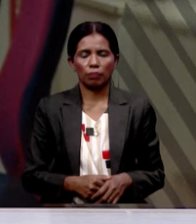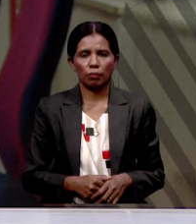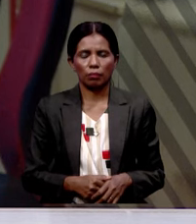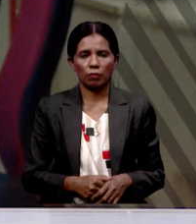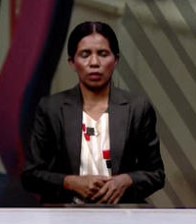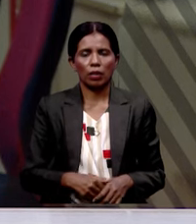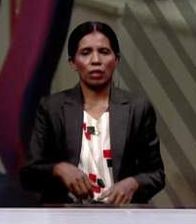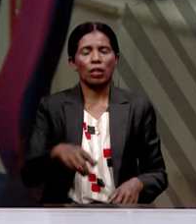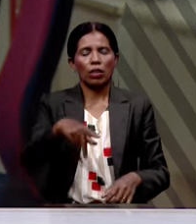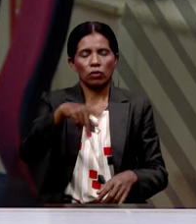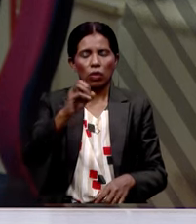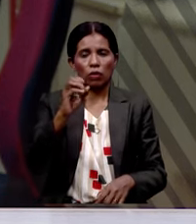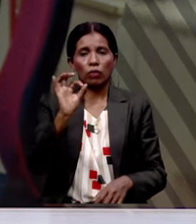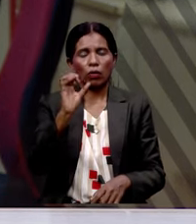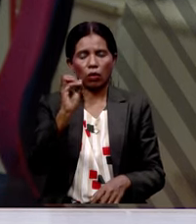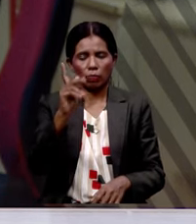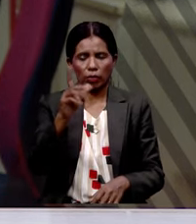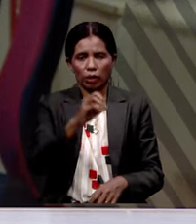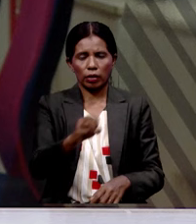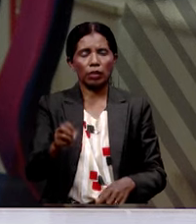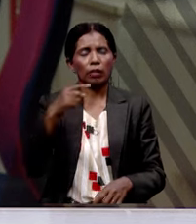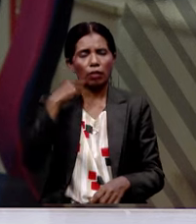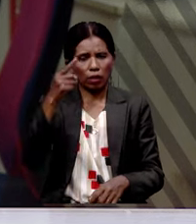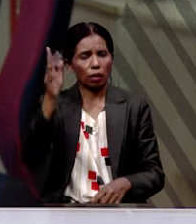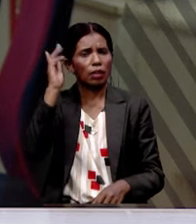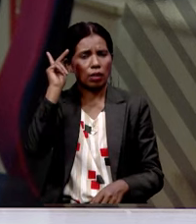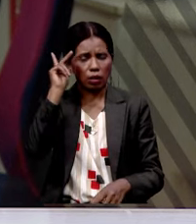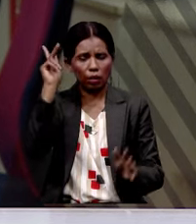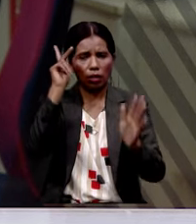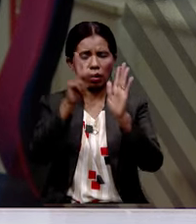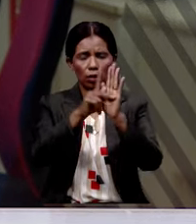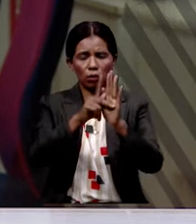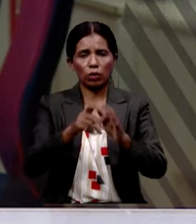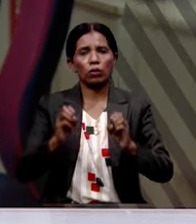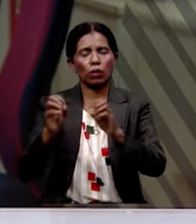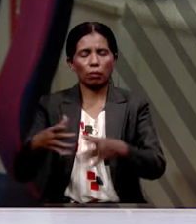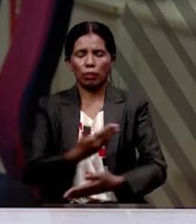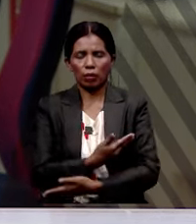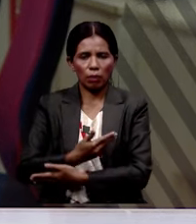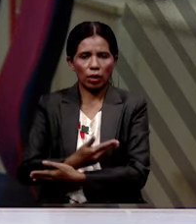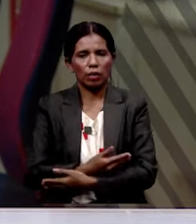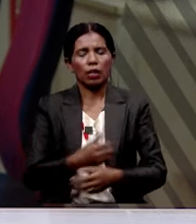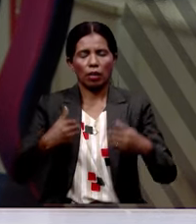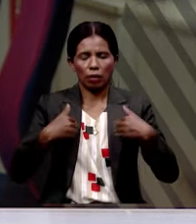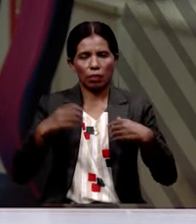Focopers considera caso seu bebê se acontece, também falta educação russa e família.